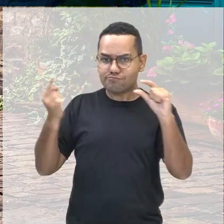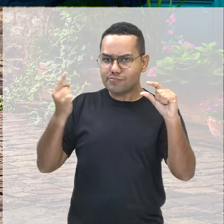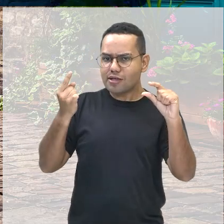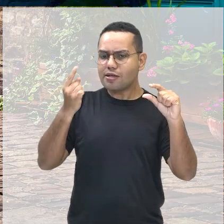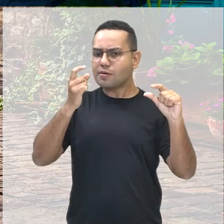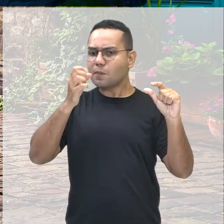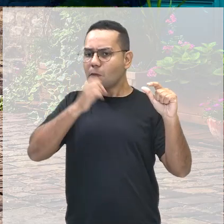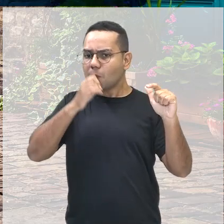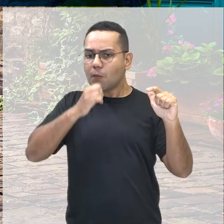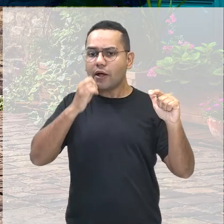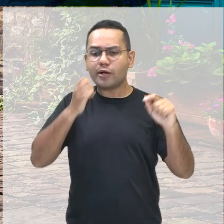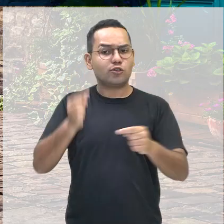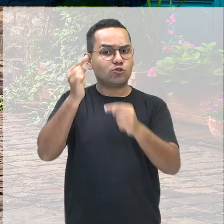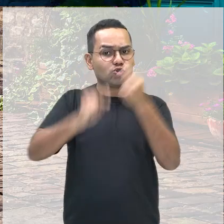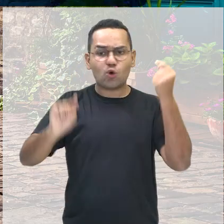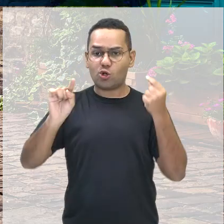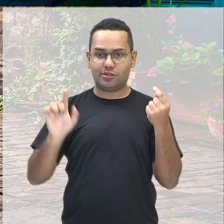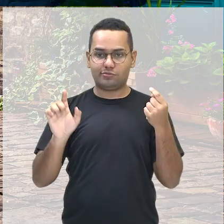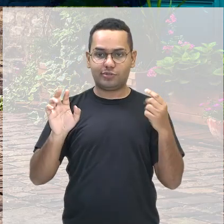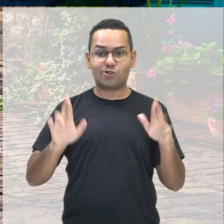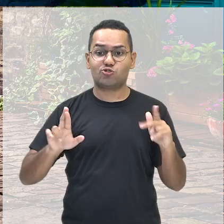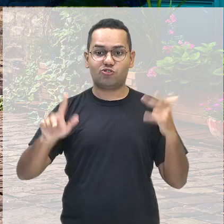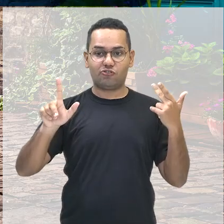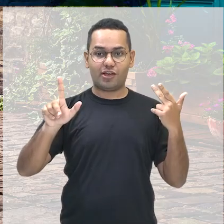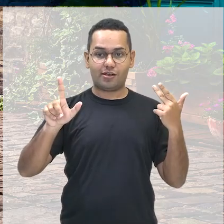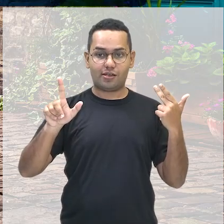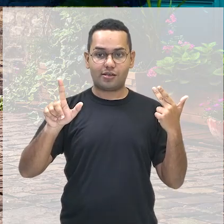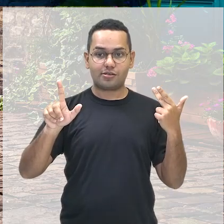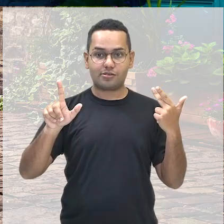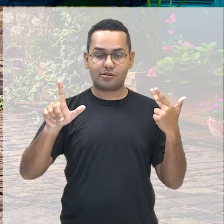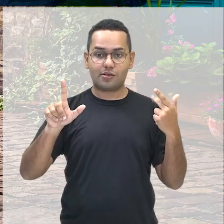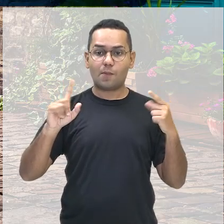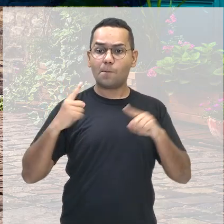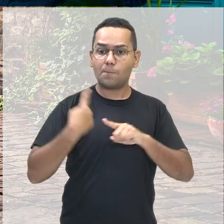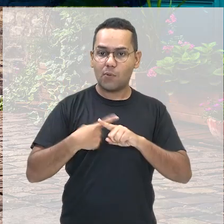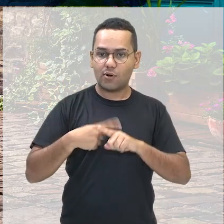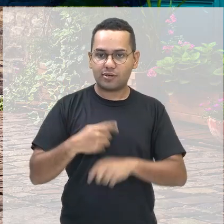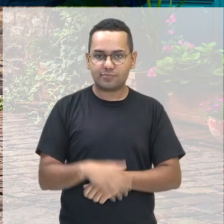saiu desse tema religioso. Ela fazia o quê? Uma crítica